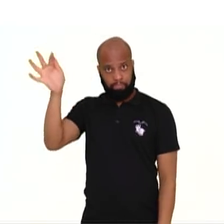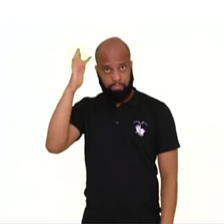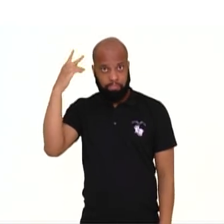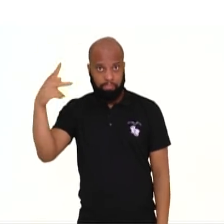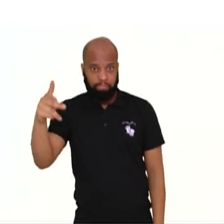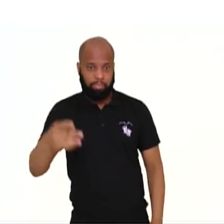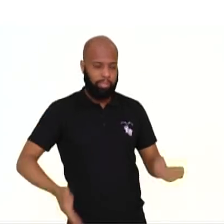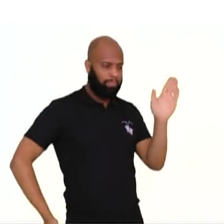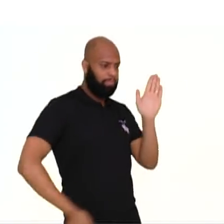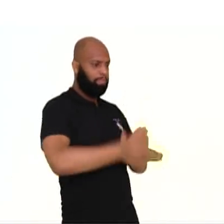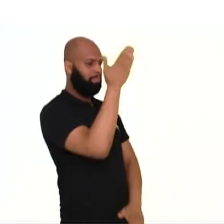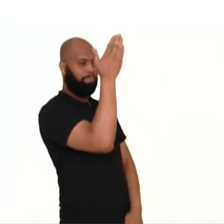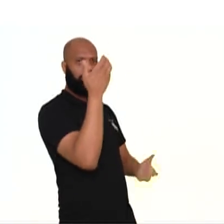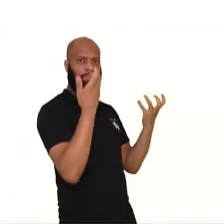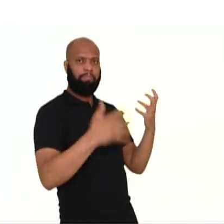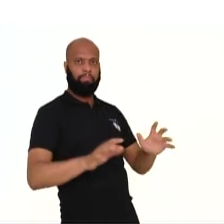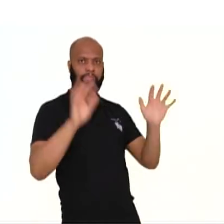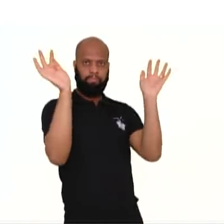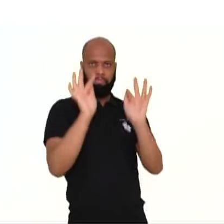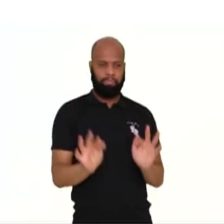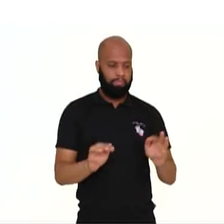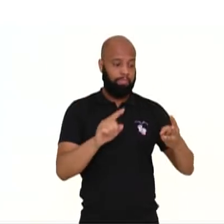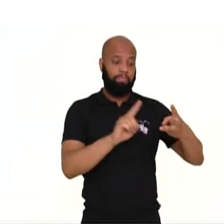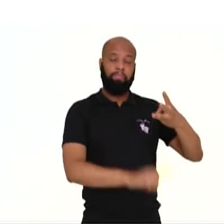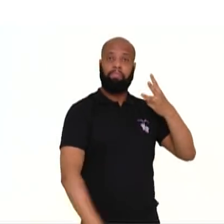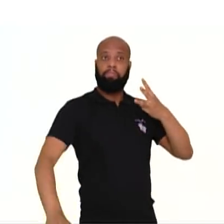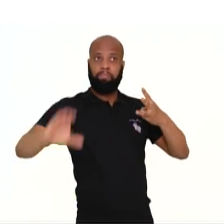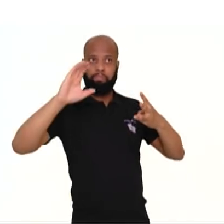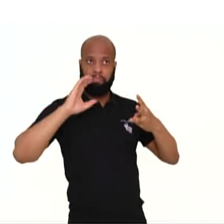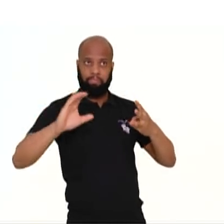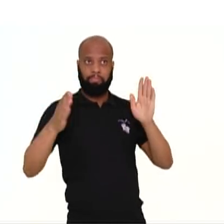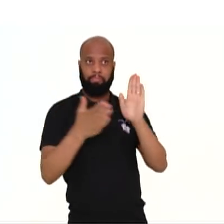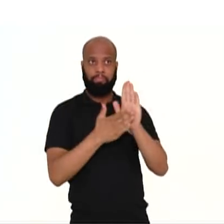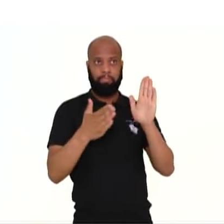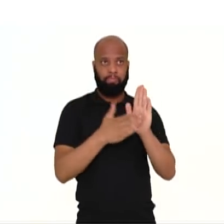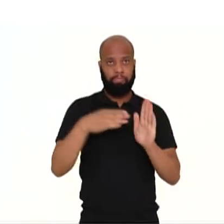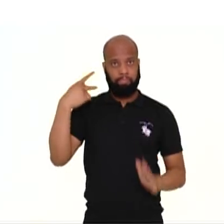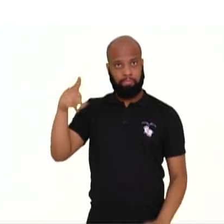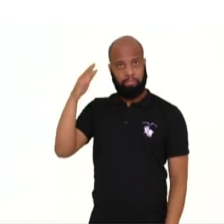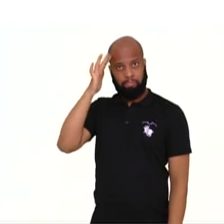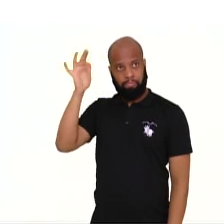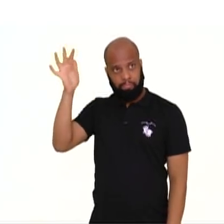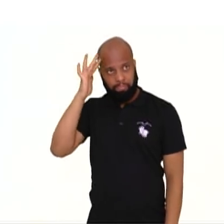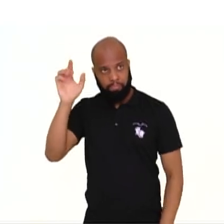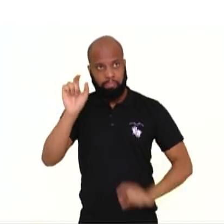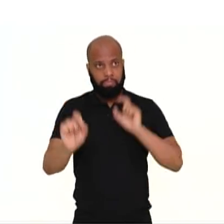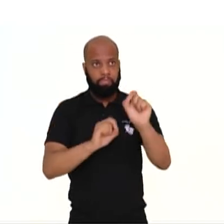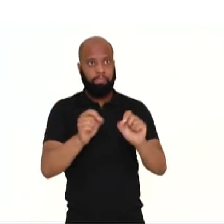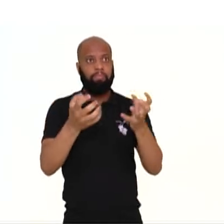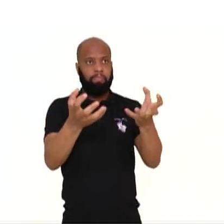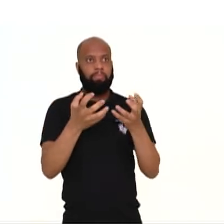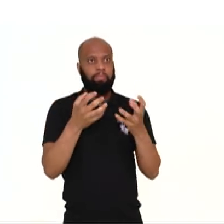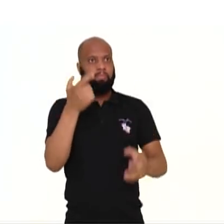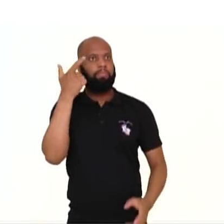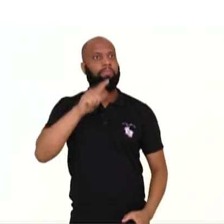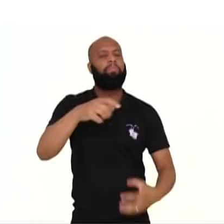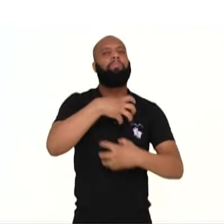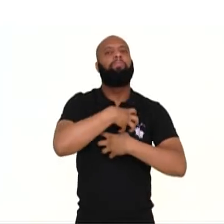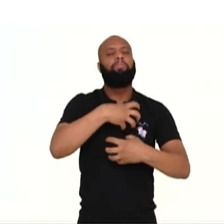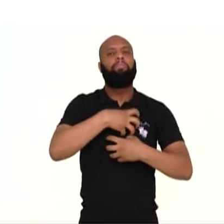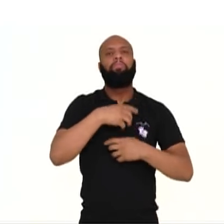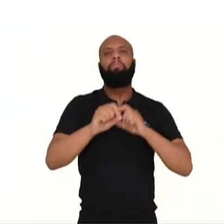era fugir da felicidade. Ou C, o propósito da filosofia para Epicuro era atingir